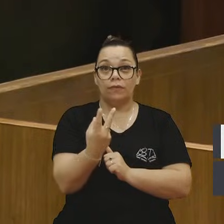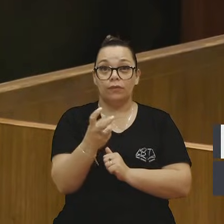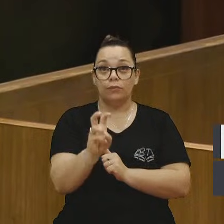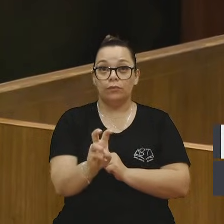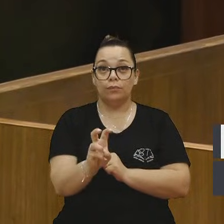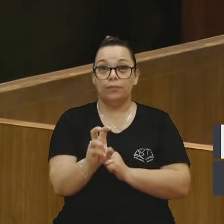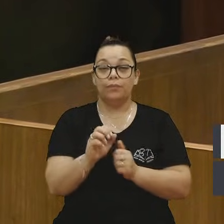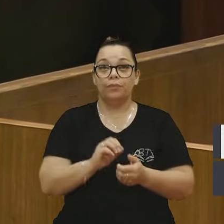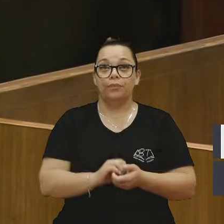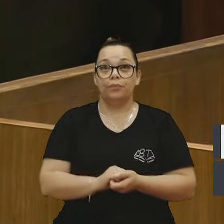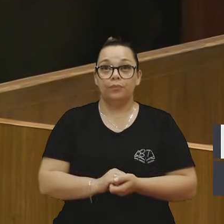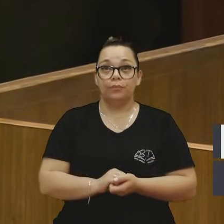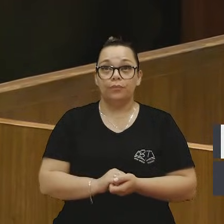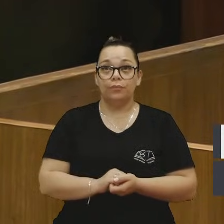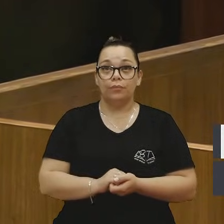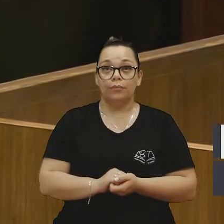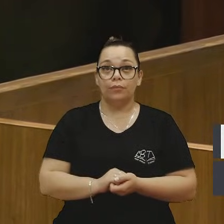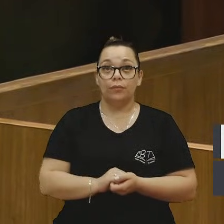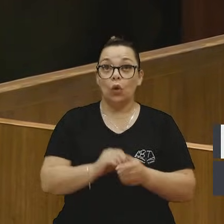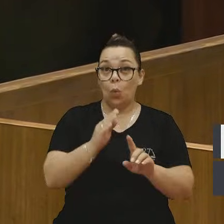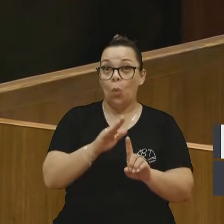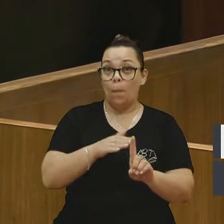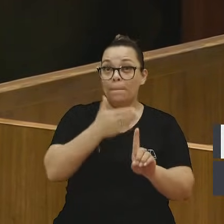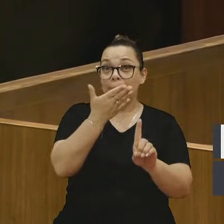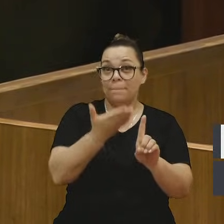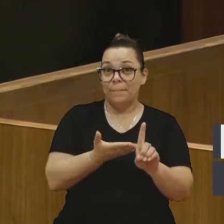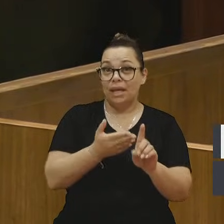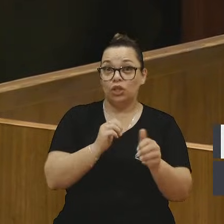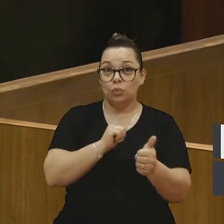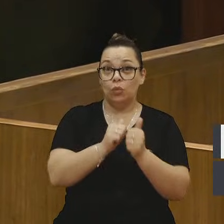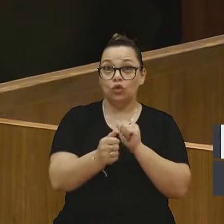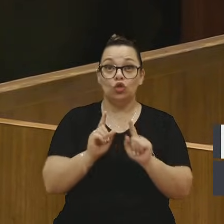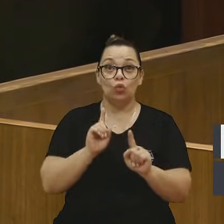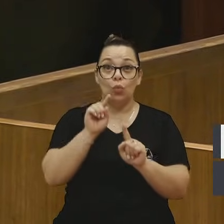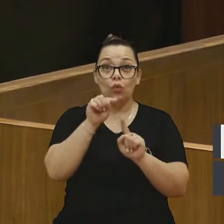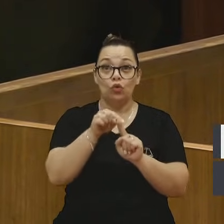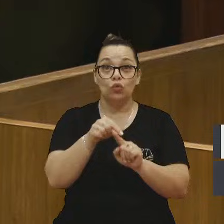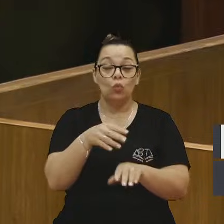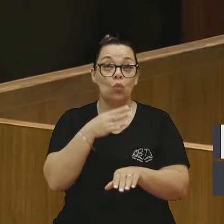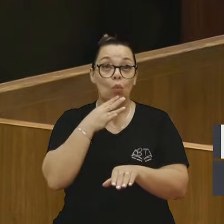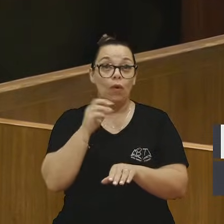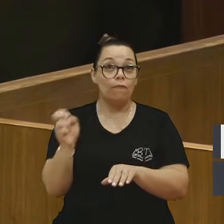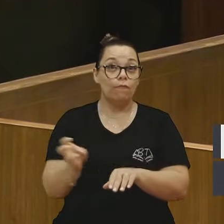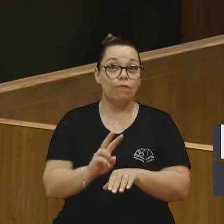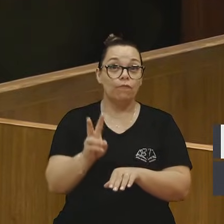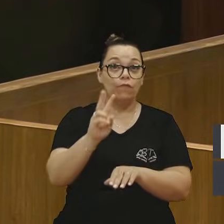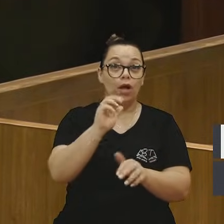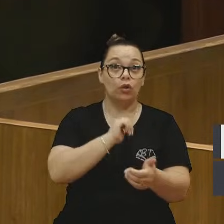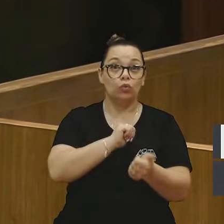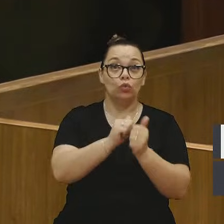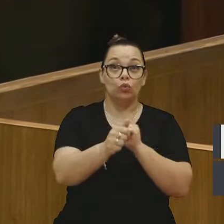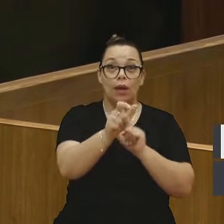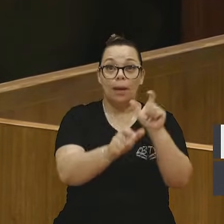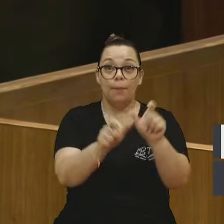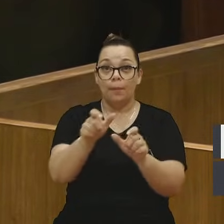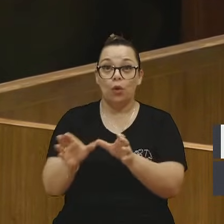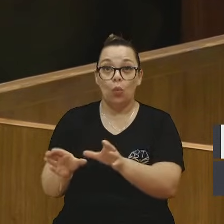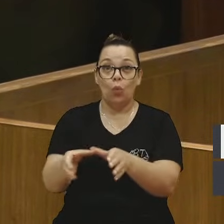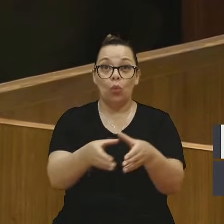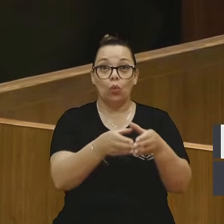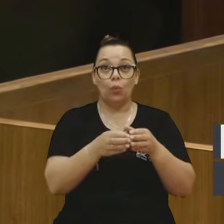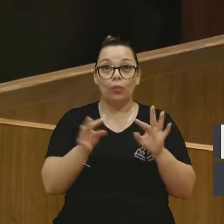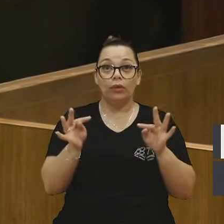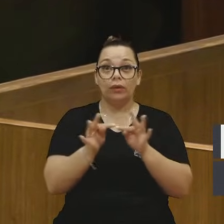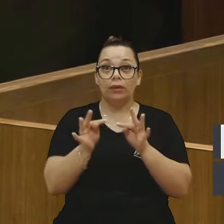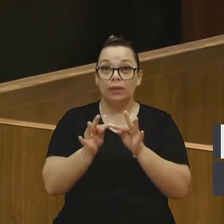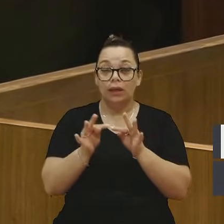2025. O Mérito Esportivo tem por objetivo reconhecer e valorizar atletas, equipes,